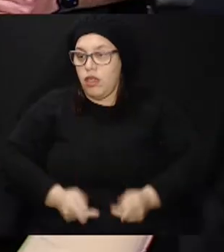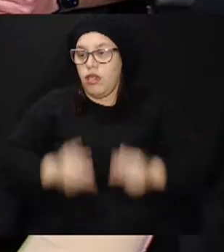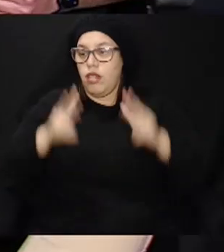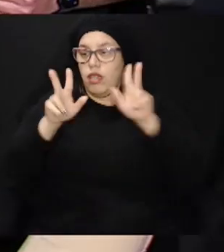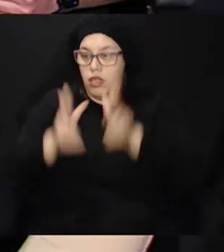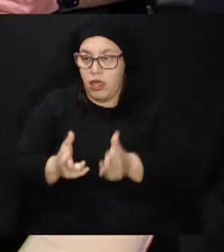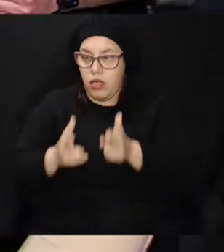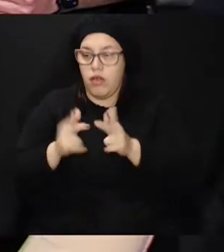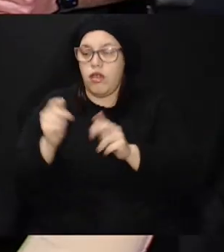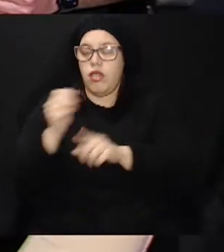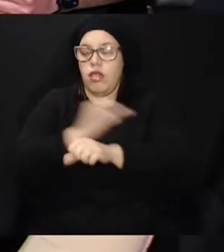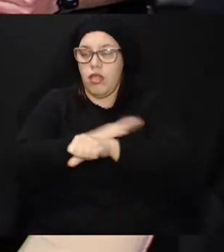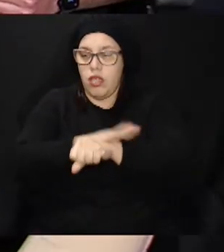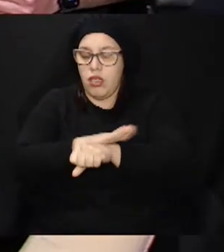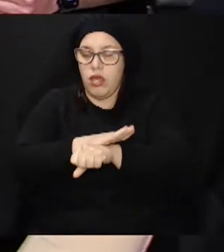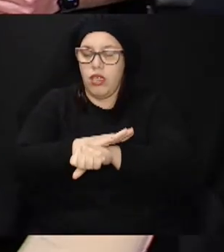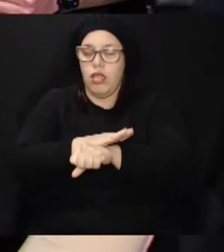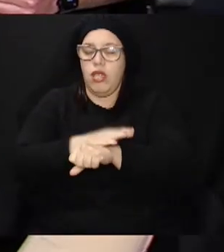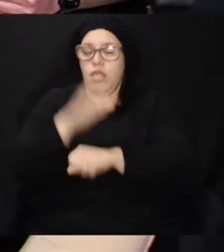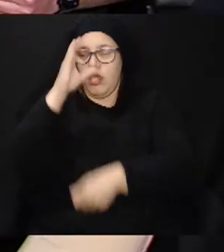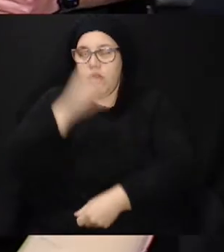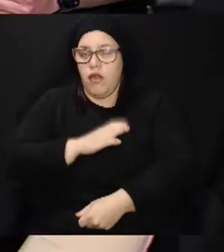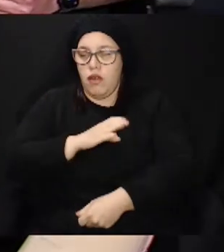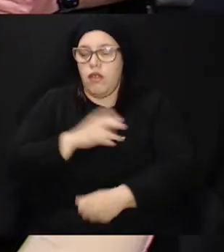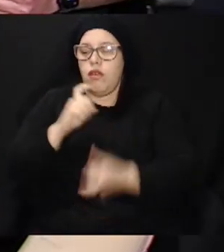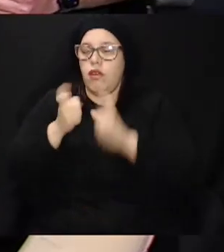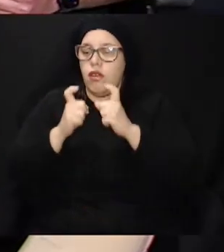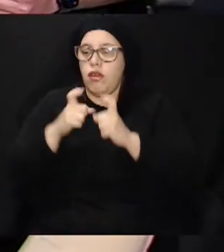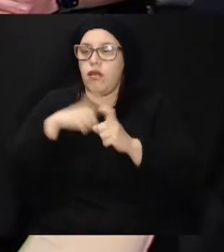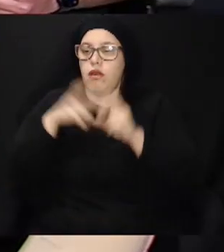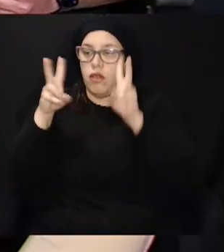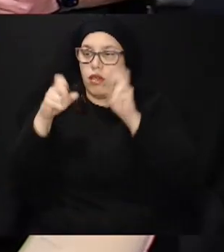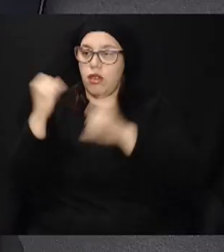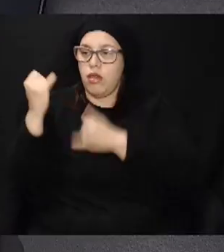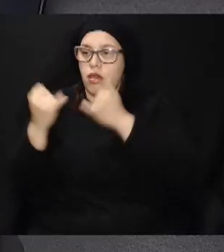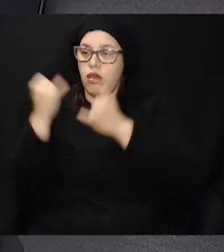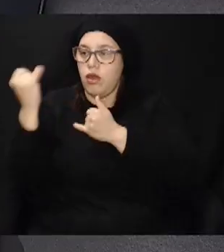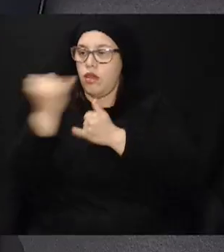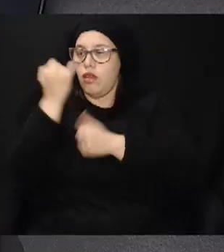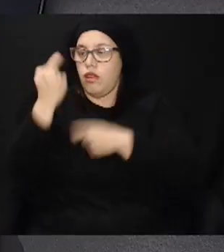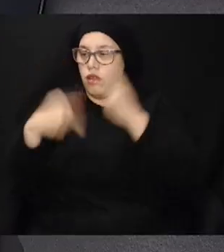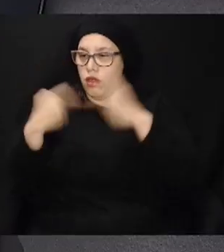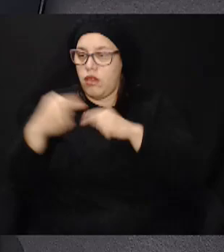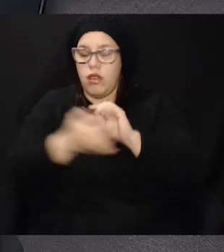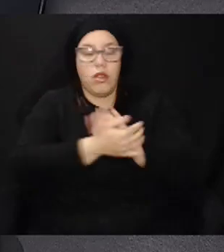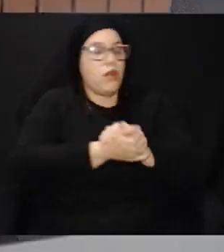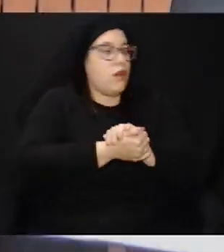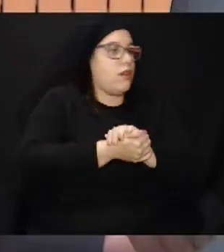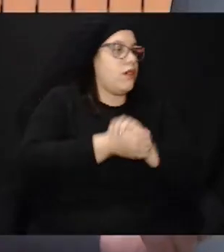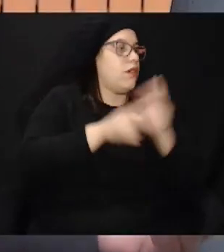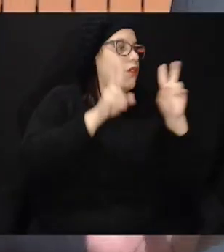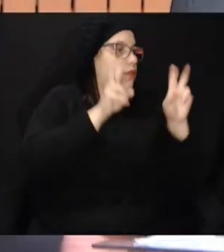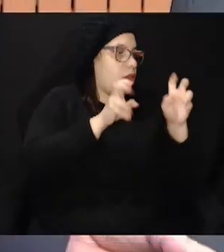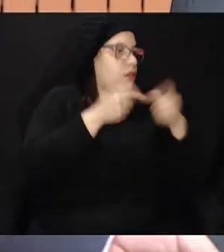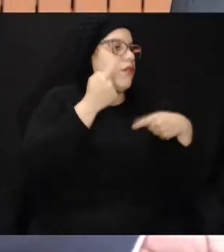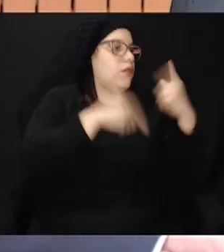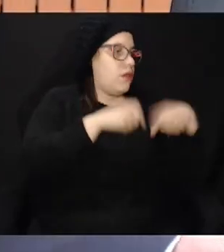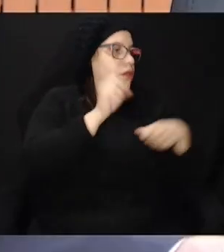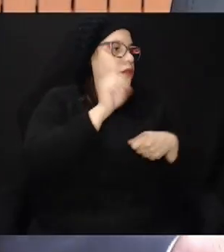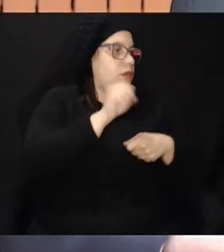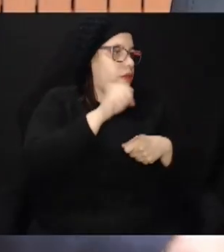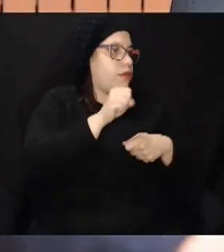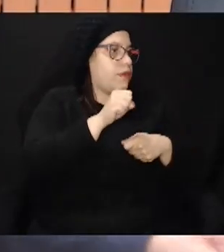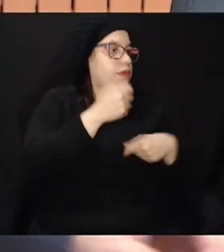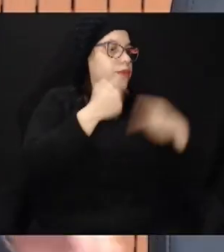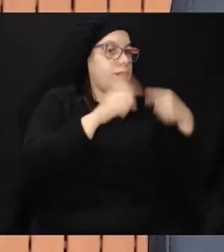e Cidadania. Já tivemos algumas reuniões e temas importantes foram discutidos, né? Sim, temas importantes foram discutidos. Nós discutimos aqui dentro